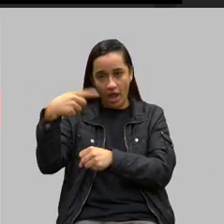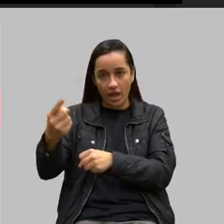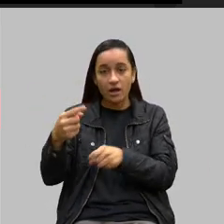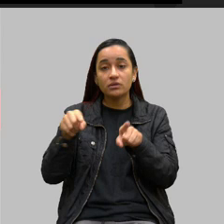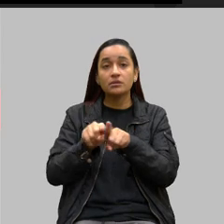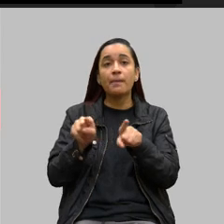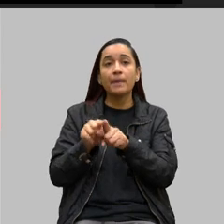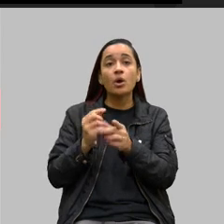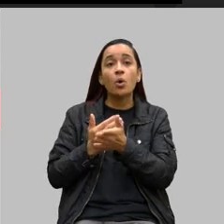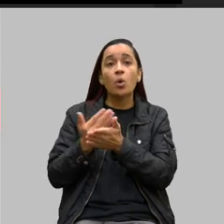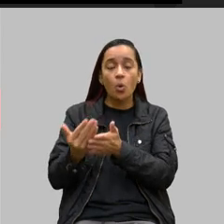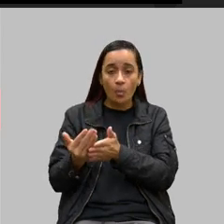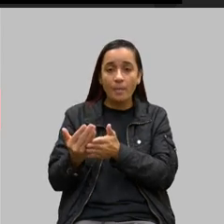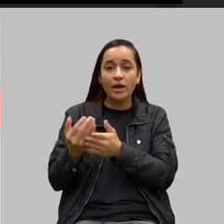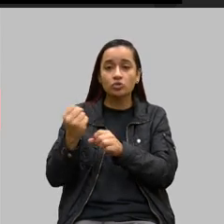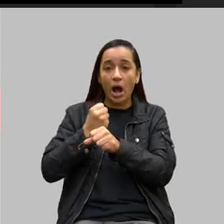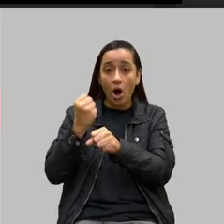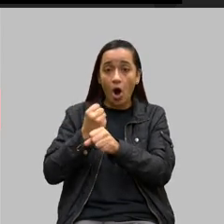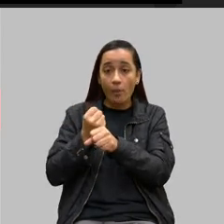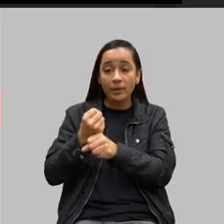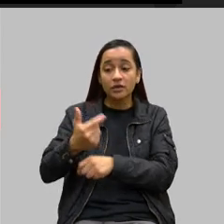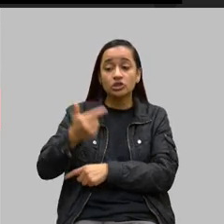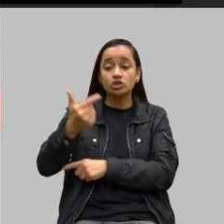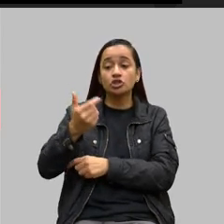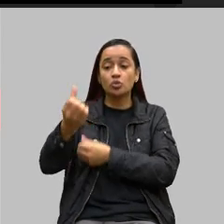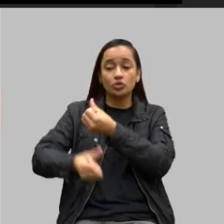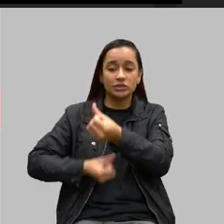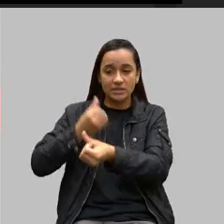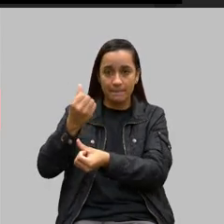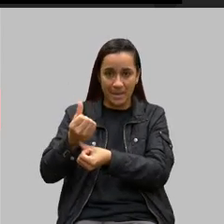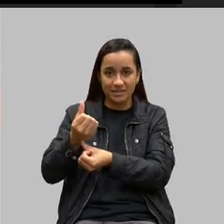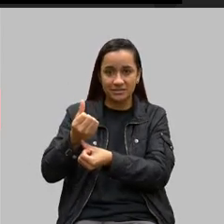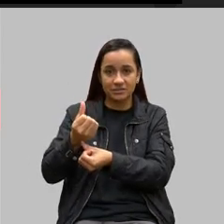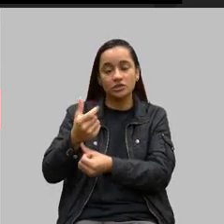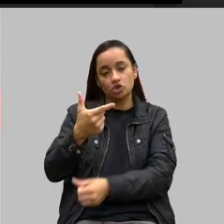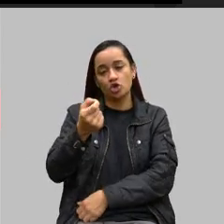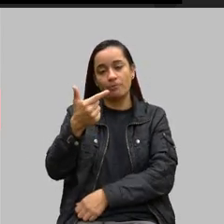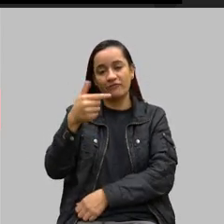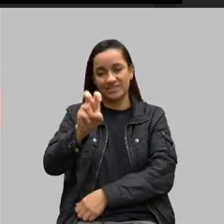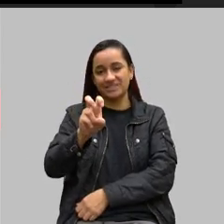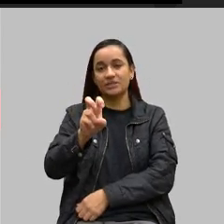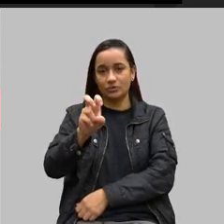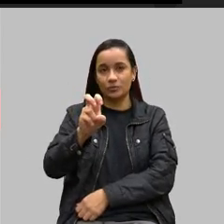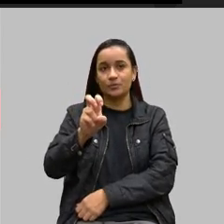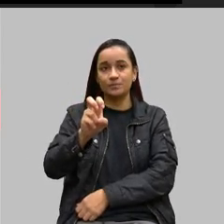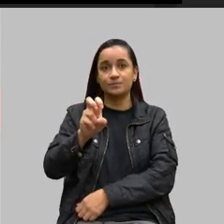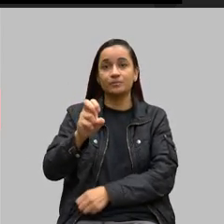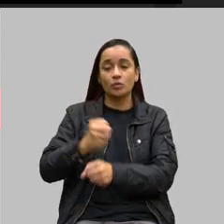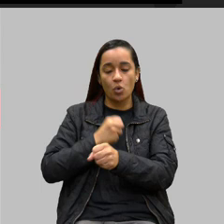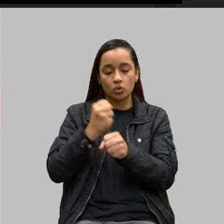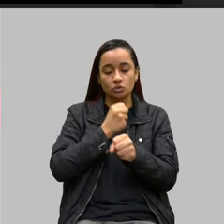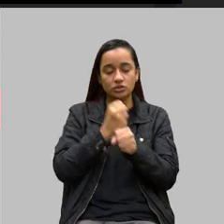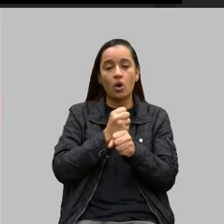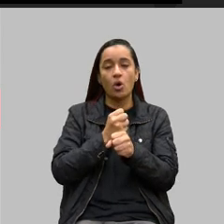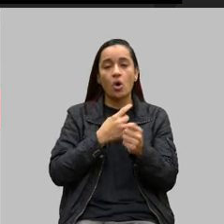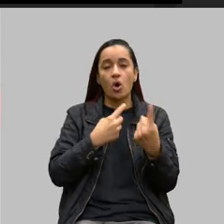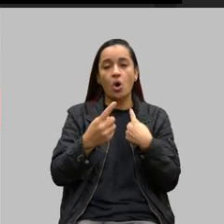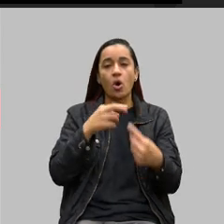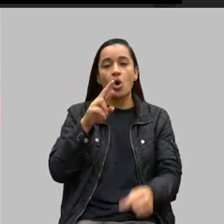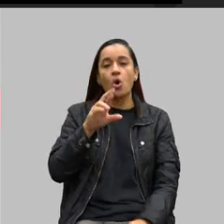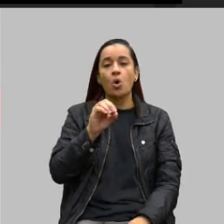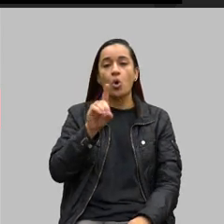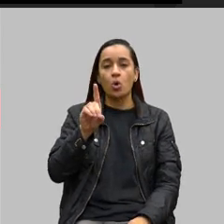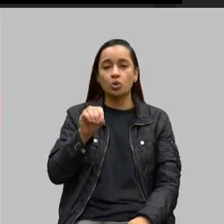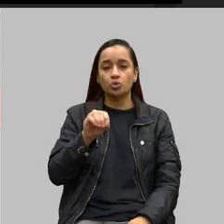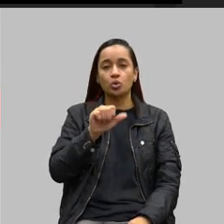no no segundo semestre do ano que vem ou terceiro trimestre de 2025 o início da das obras do Rodoanel Vale lembrar que as obras do Rodoanel